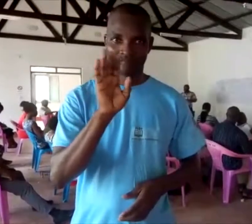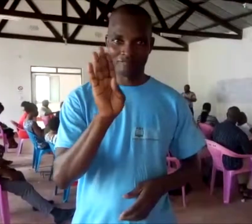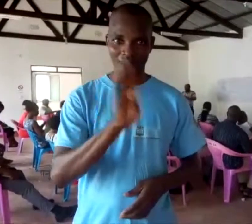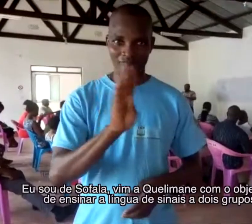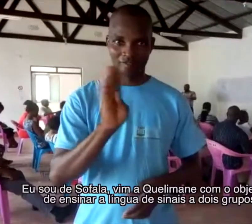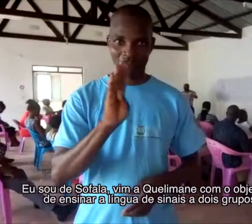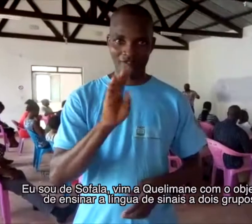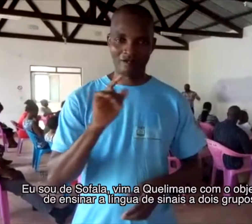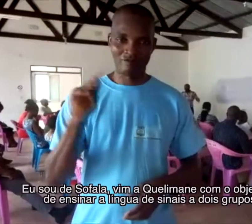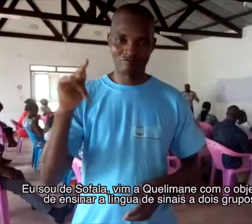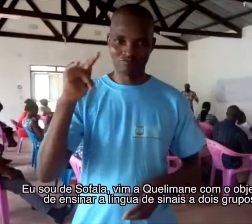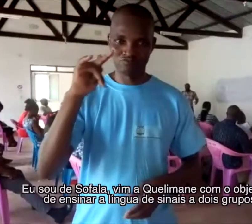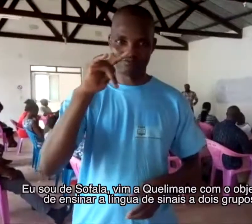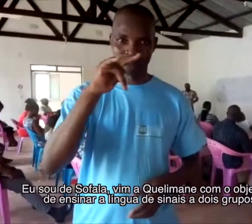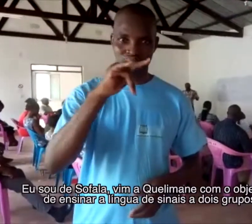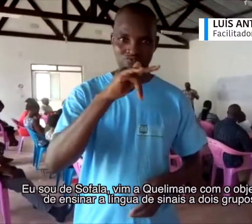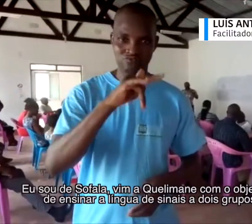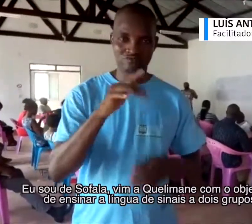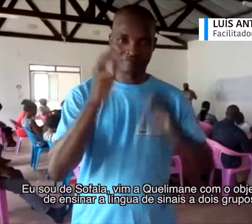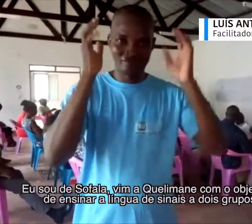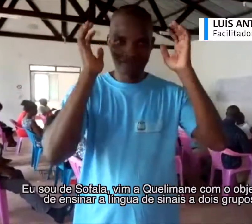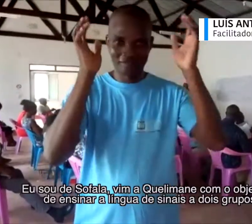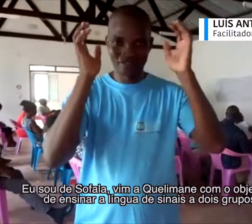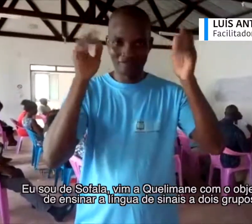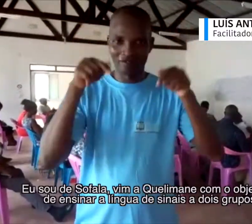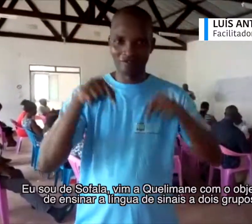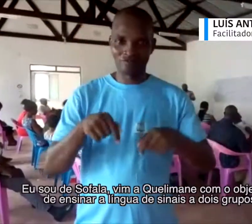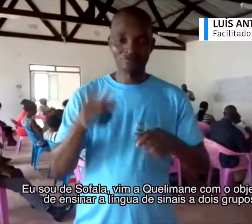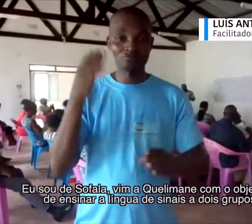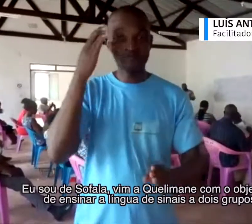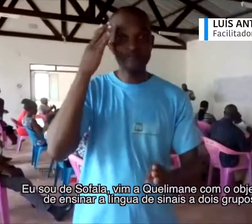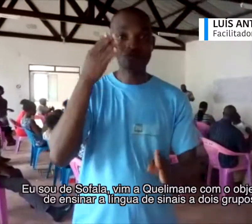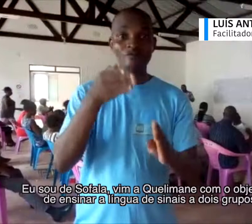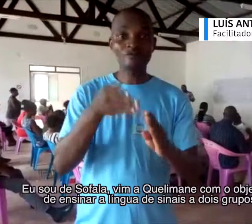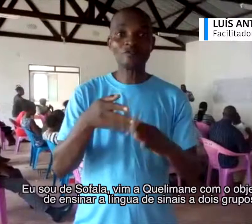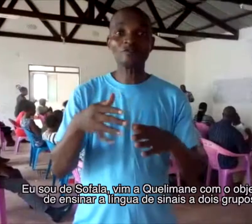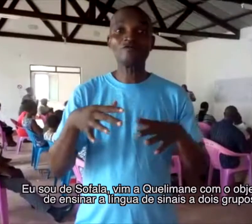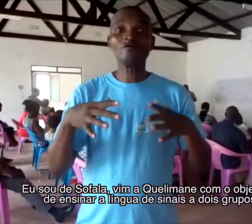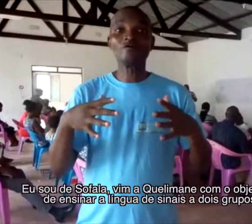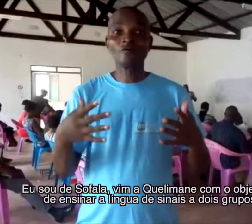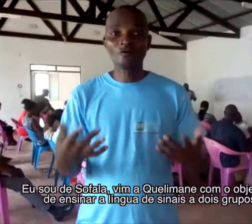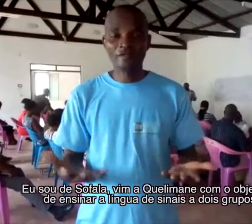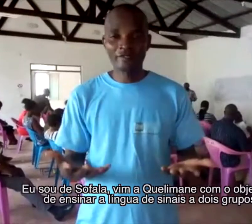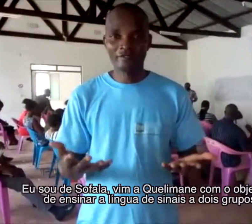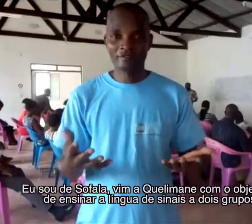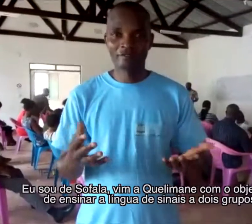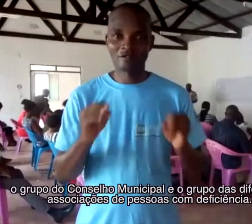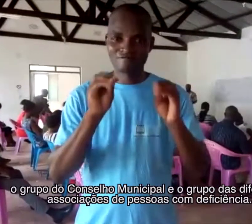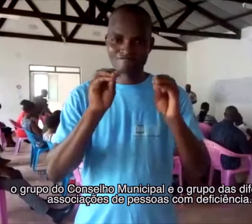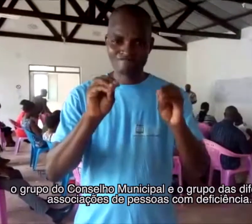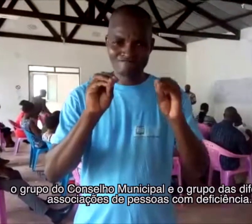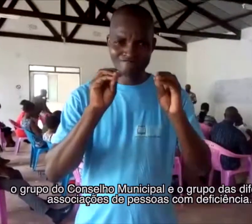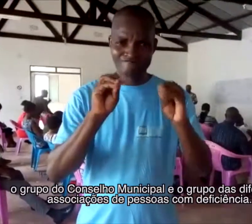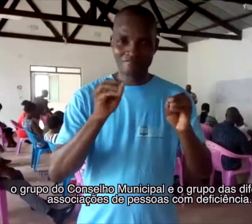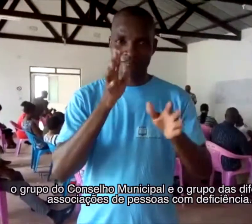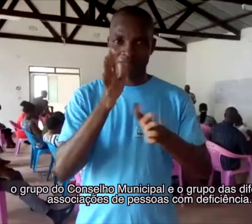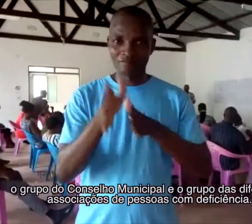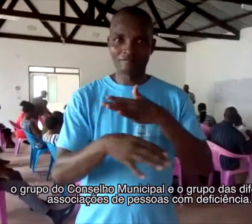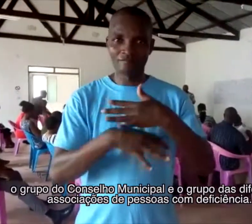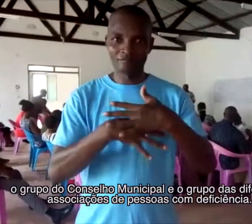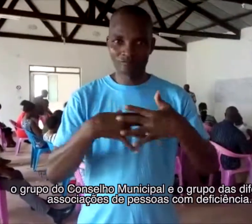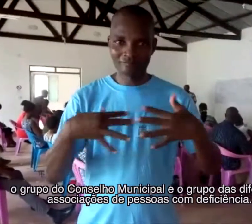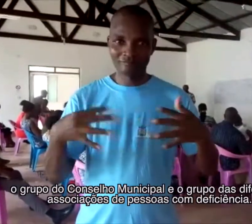Eu sou de Sufala. Vim para Climane com o objetivo de ensinar língua de sinais a dois grupos. O grupo